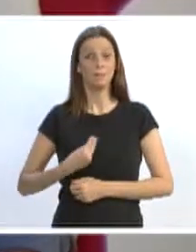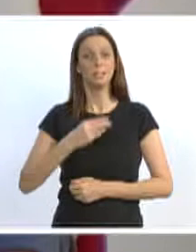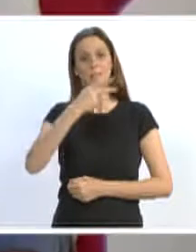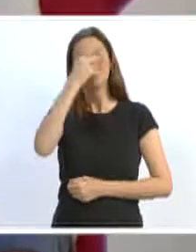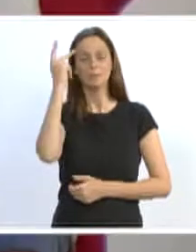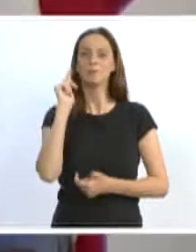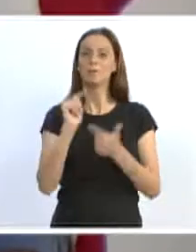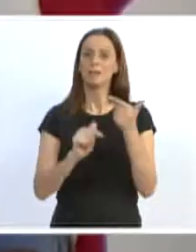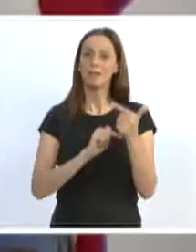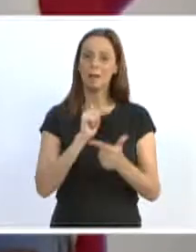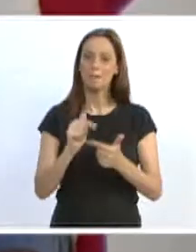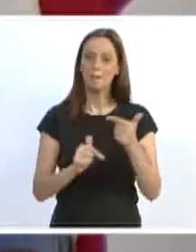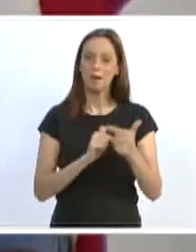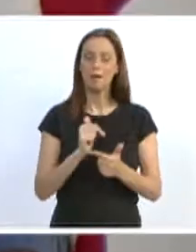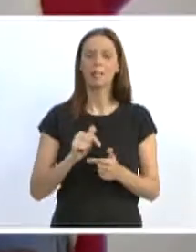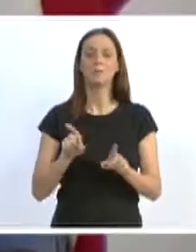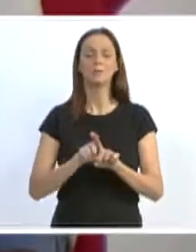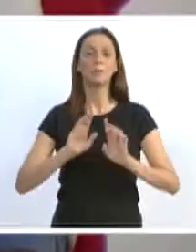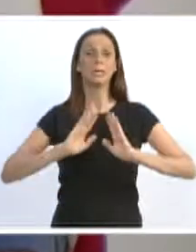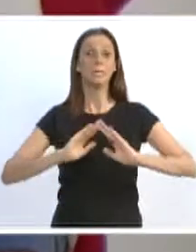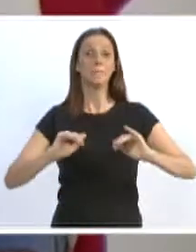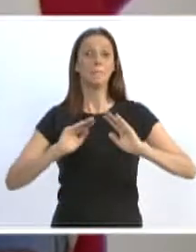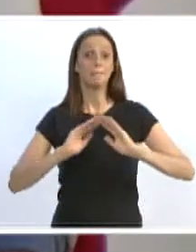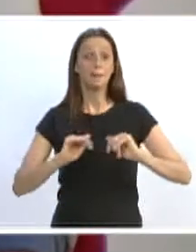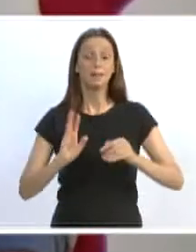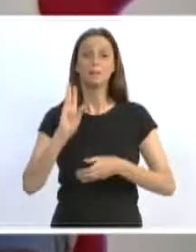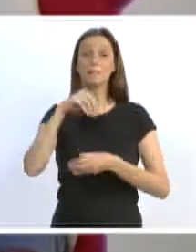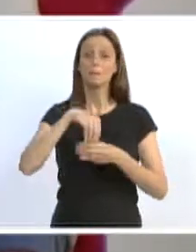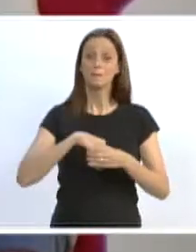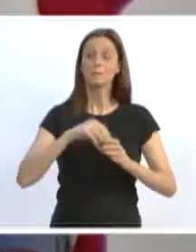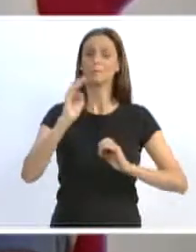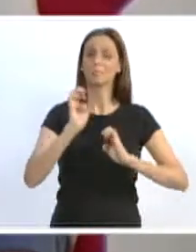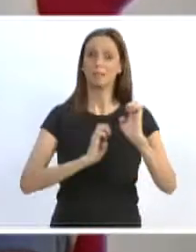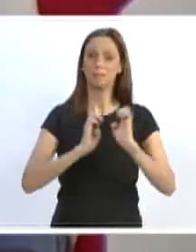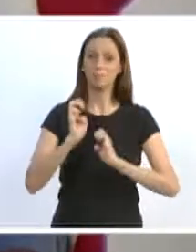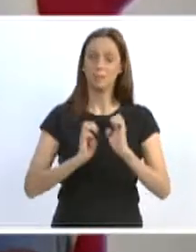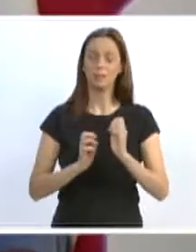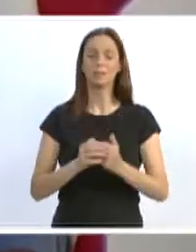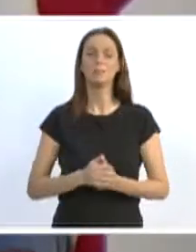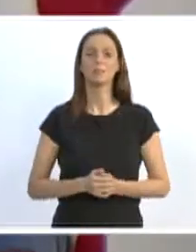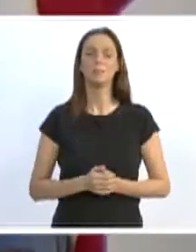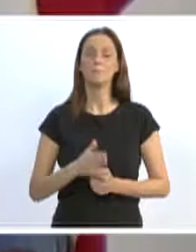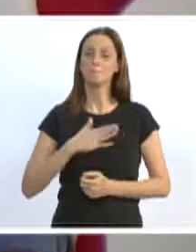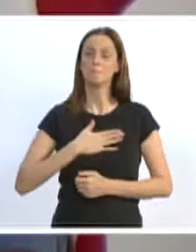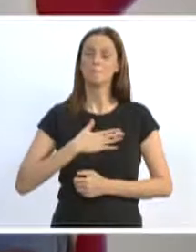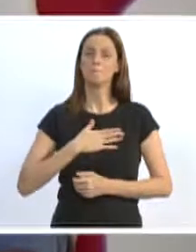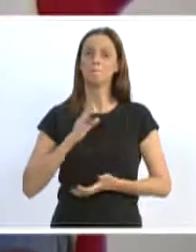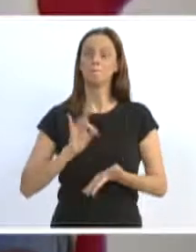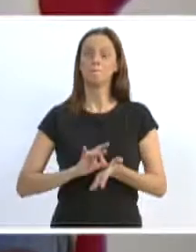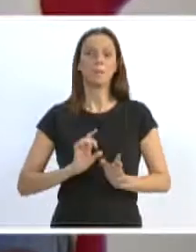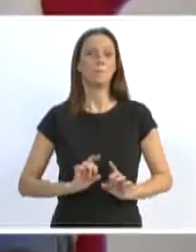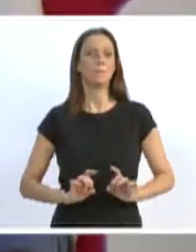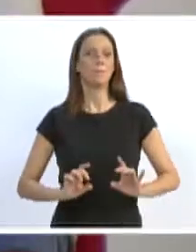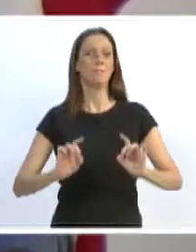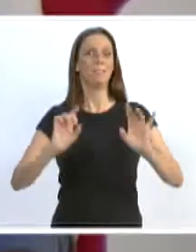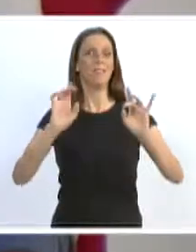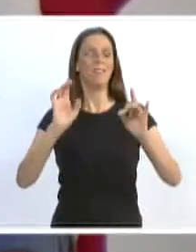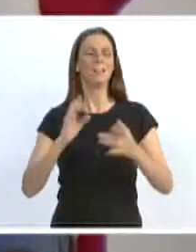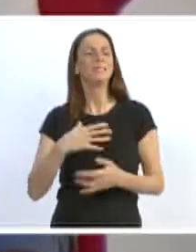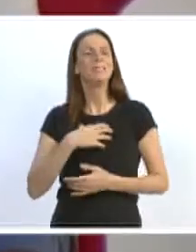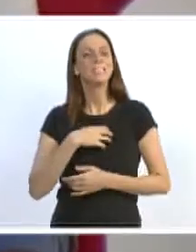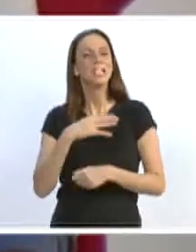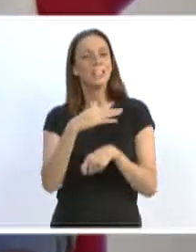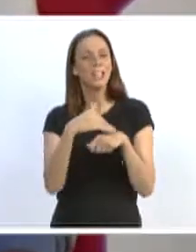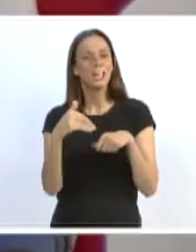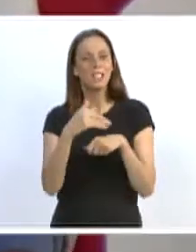trabalhadores as demandas que tem na empresa e pra mim foi um privilégio a forma carinhosa